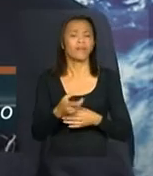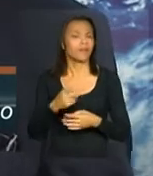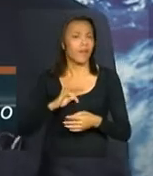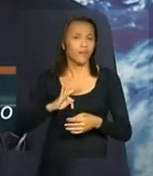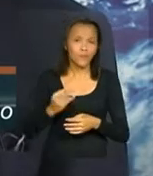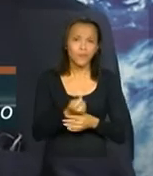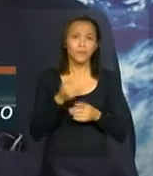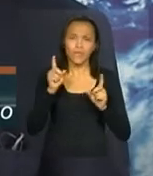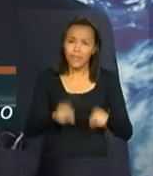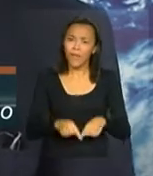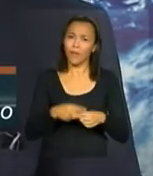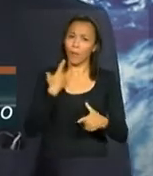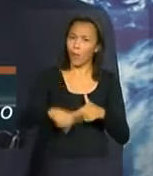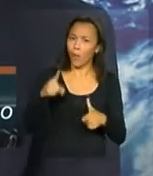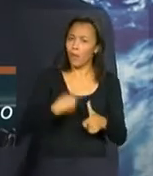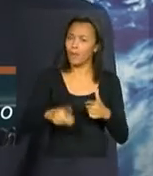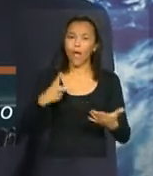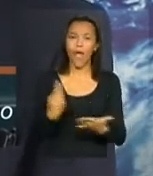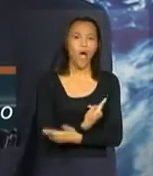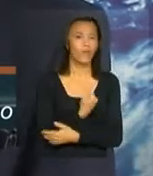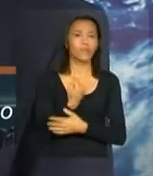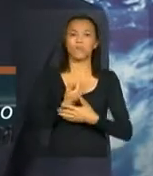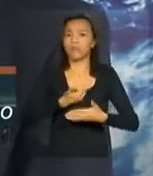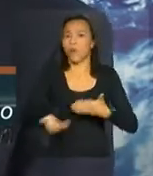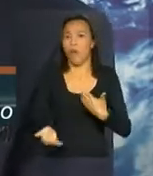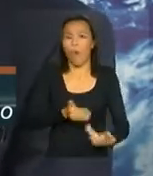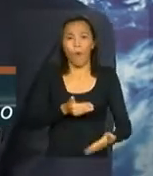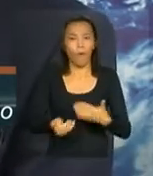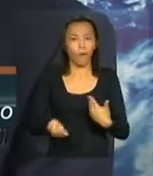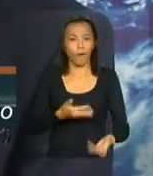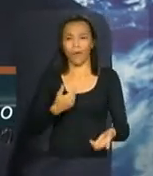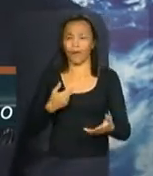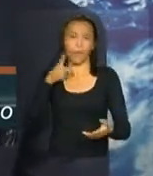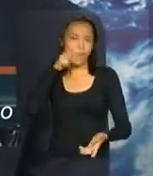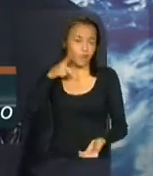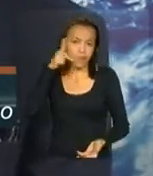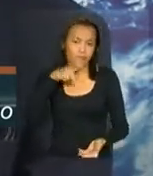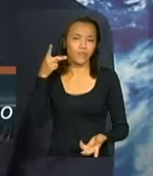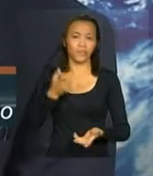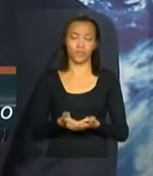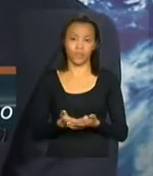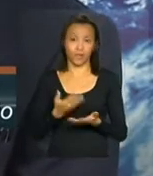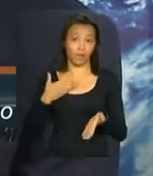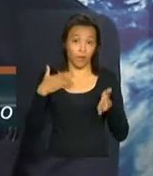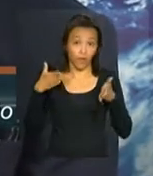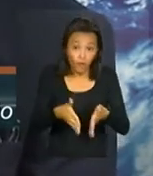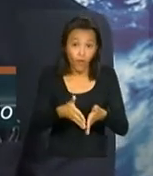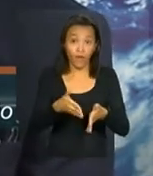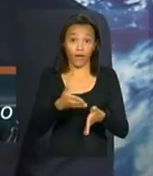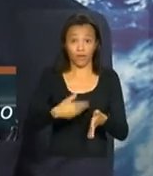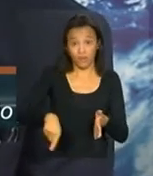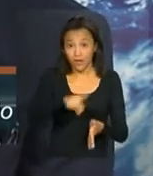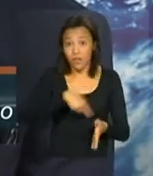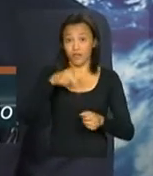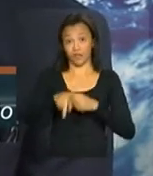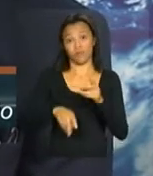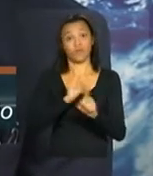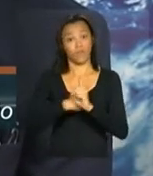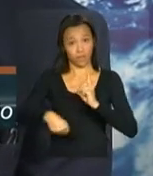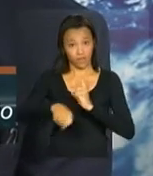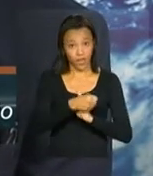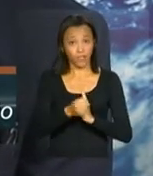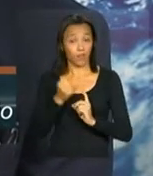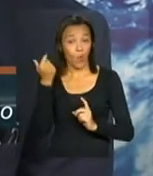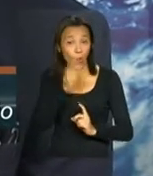que é um Paradigma e para qualquer ação política são de política pública para chegarmos ao desenvolvimento